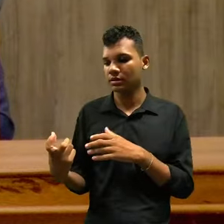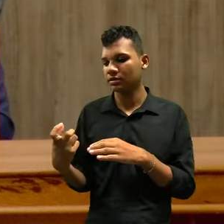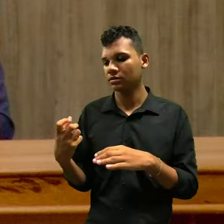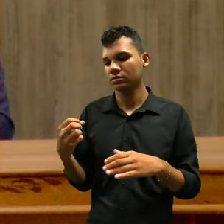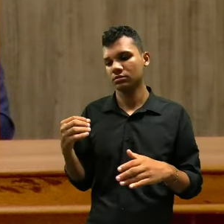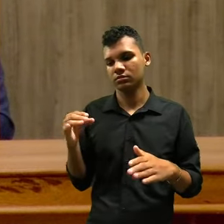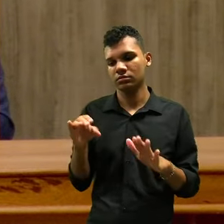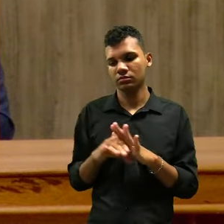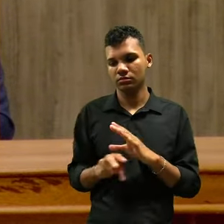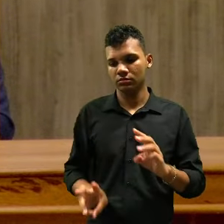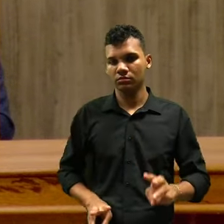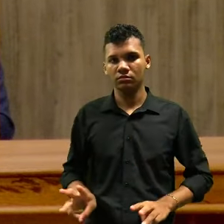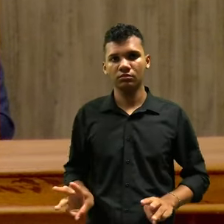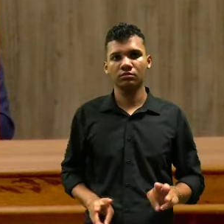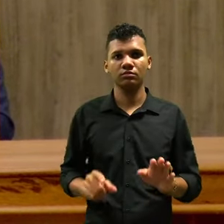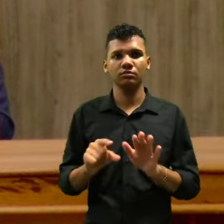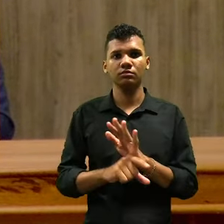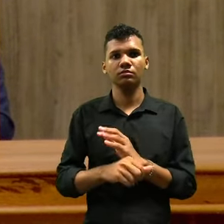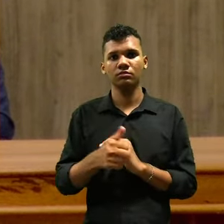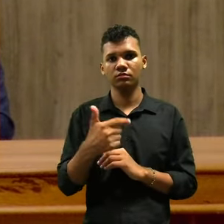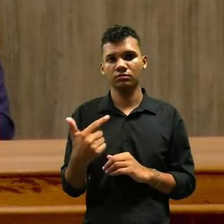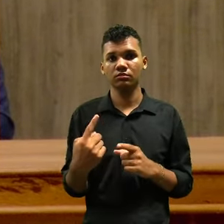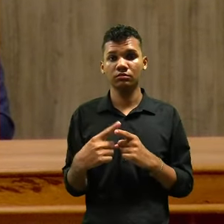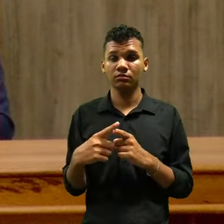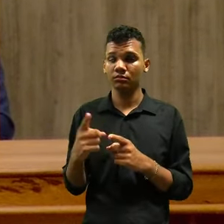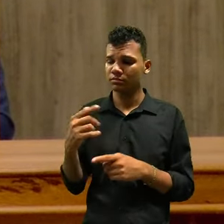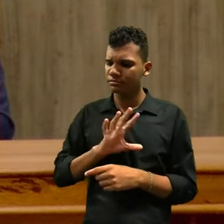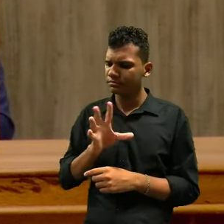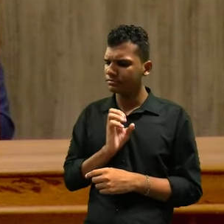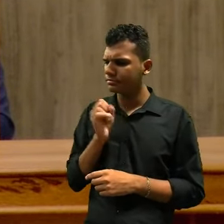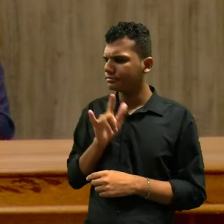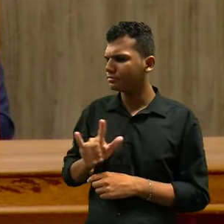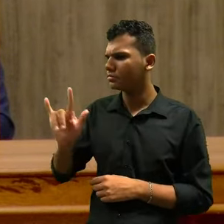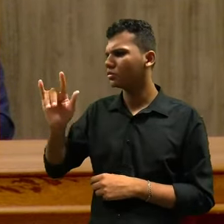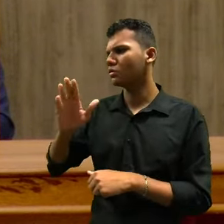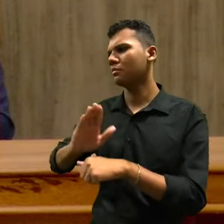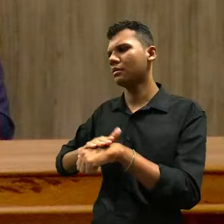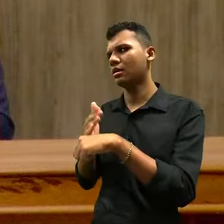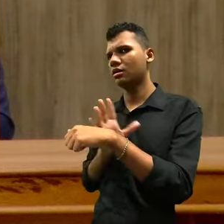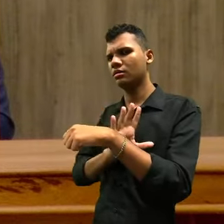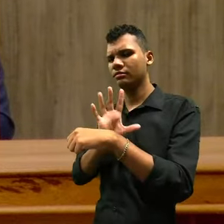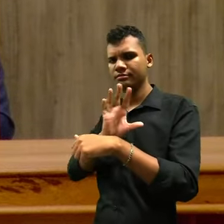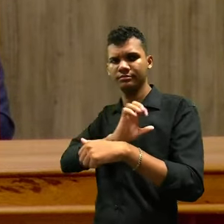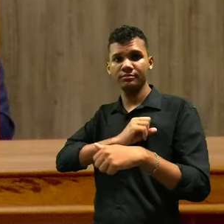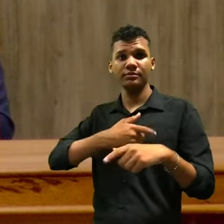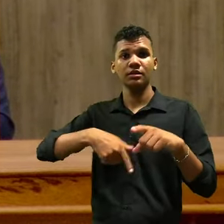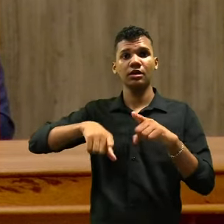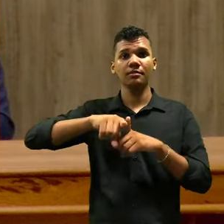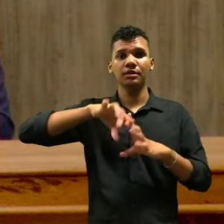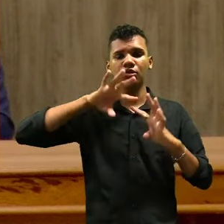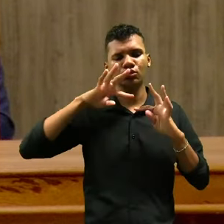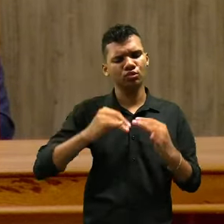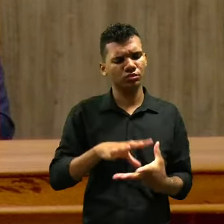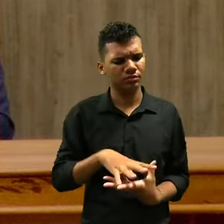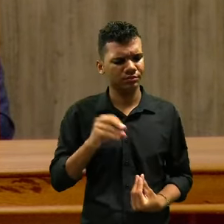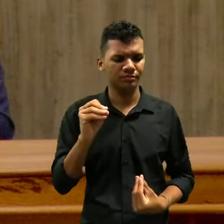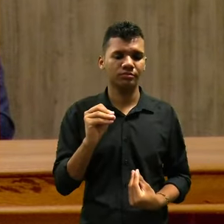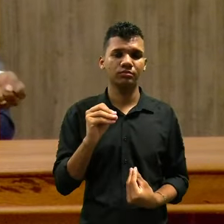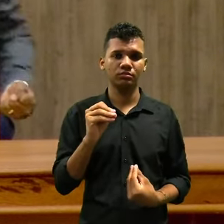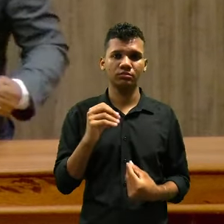31 32 você vai ler Amarás ao Senhor teu Deus de todo o teu e de toda a tua alma e de toda a